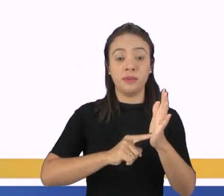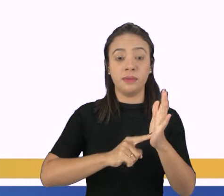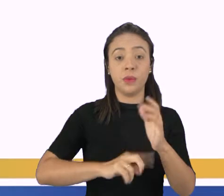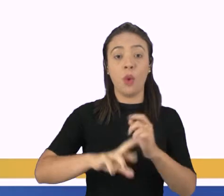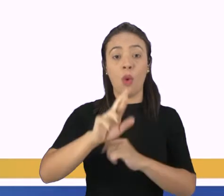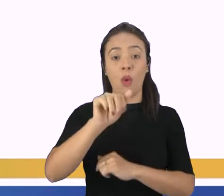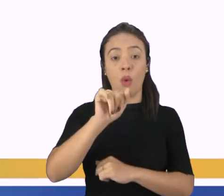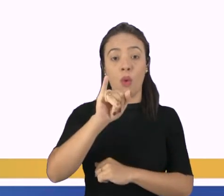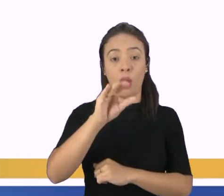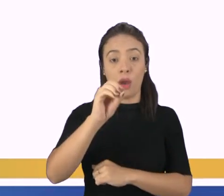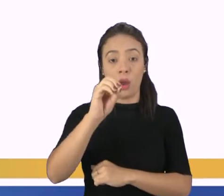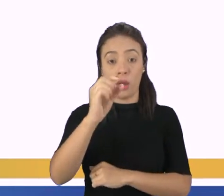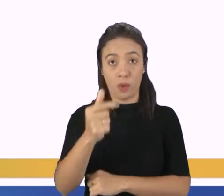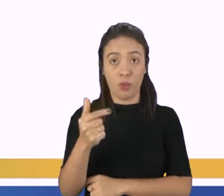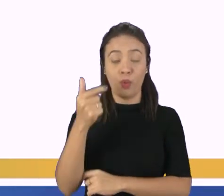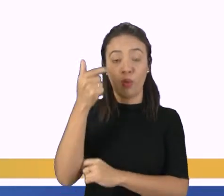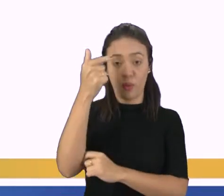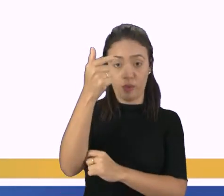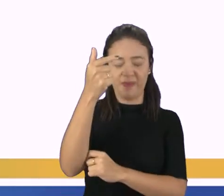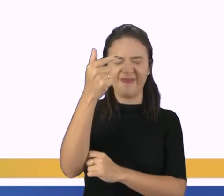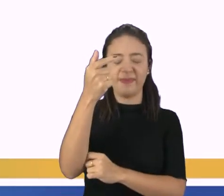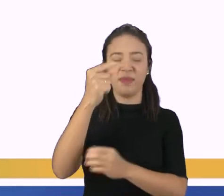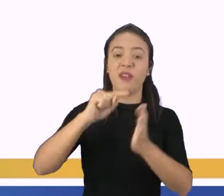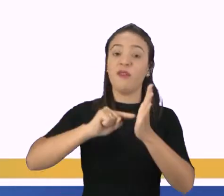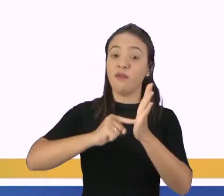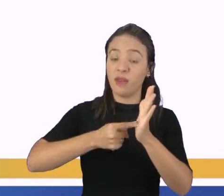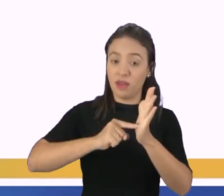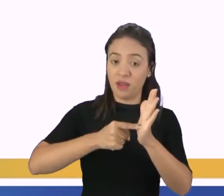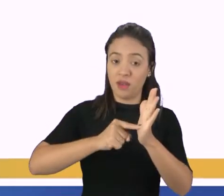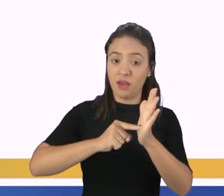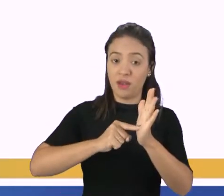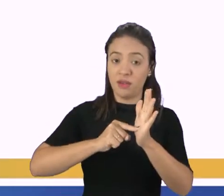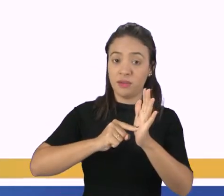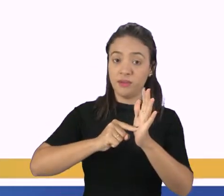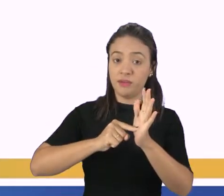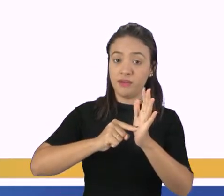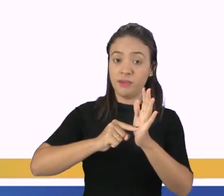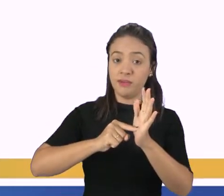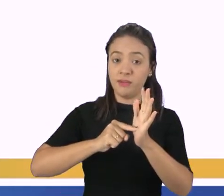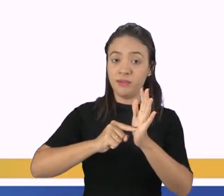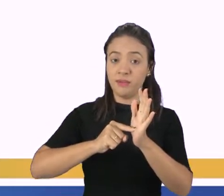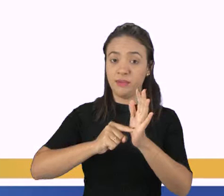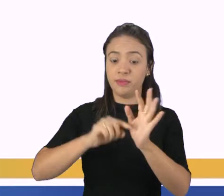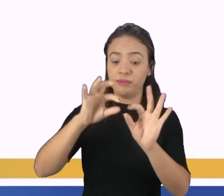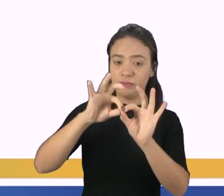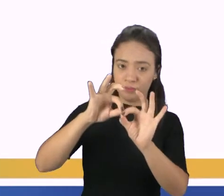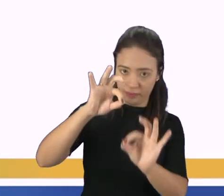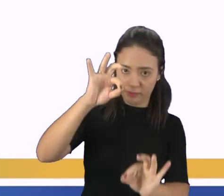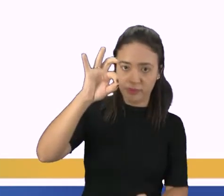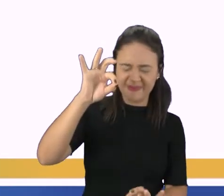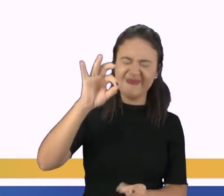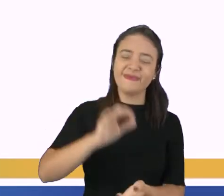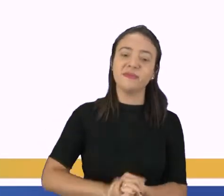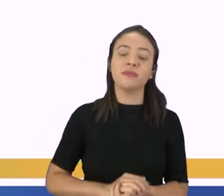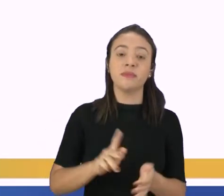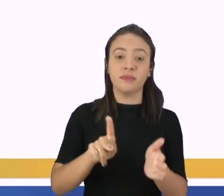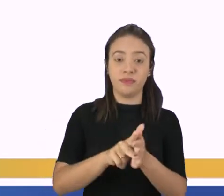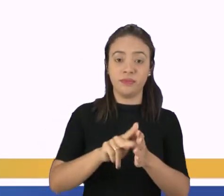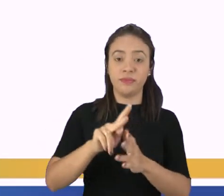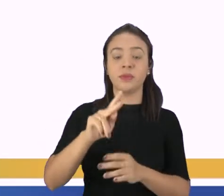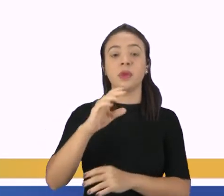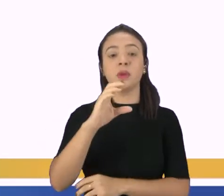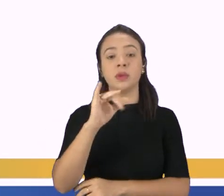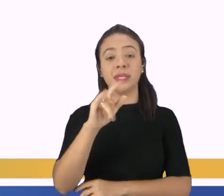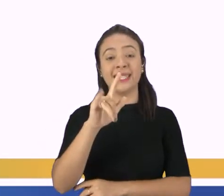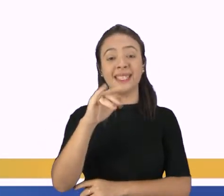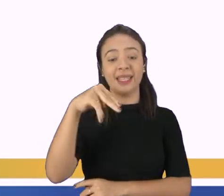da base, r² no caso, multiplicado por h. H representa a altura do cilindro, ou seja,